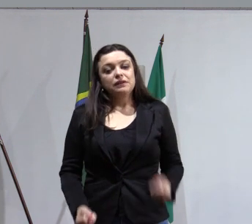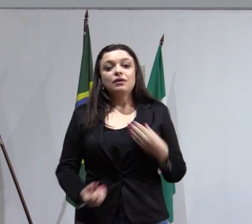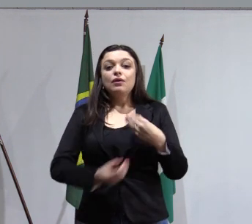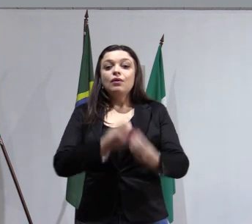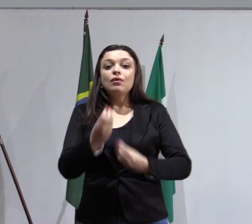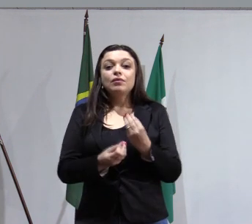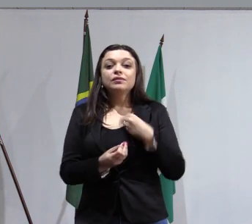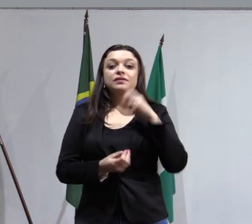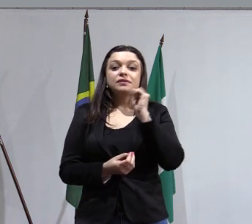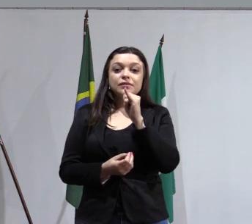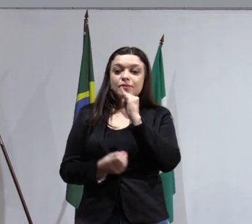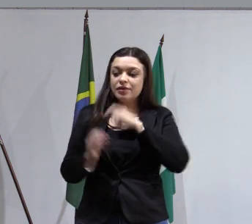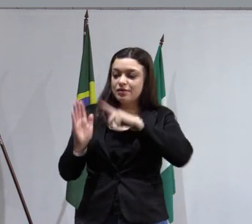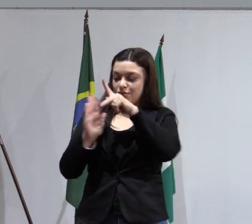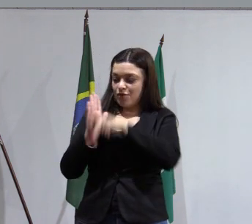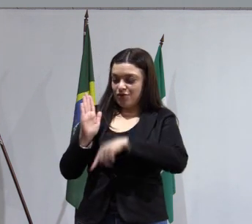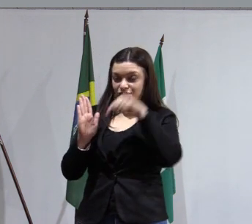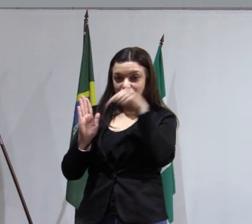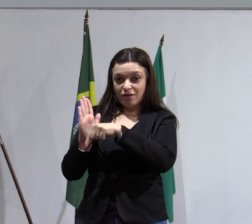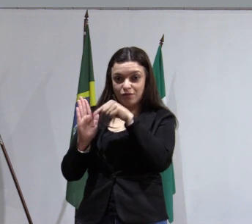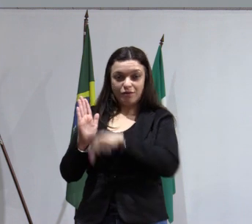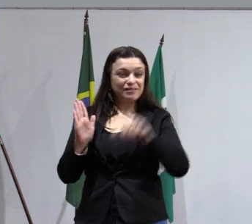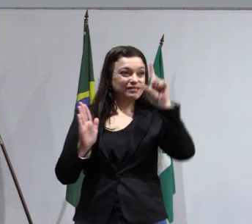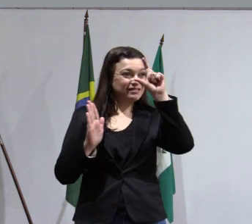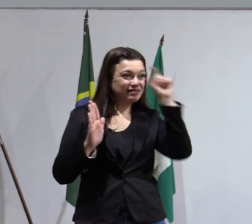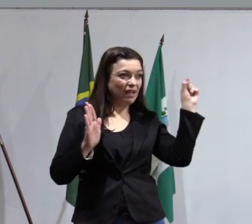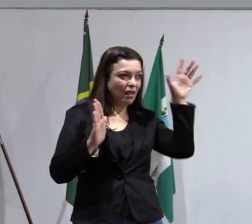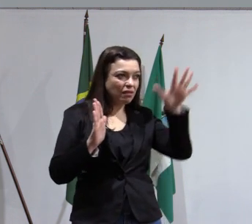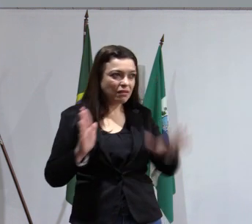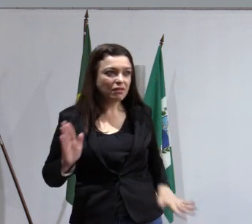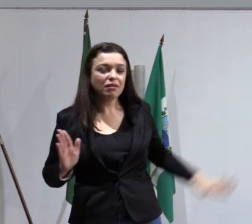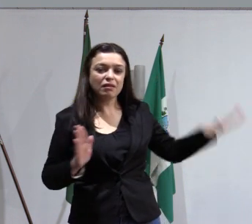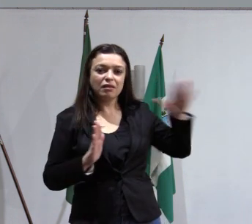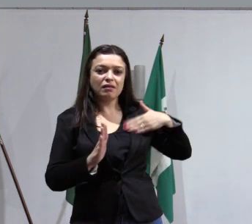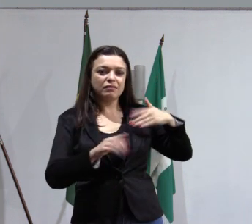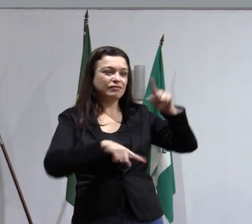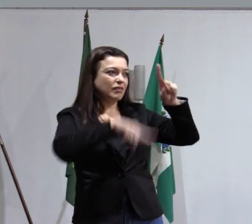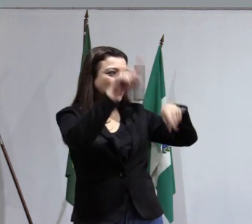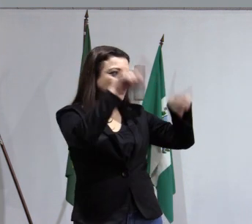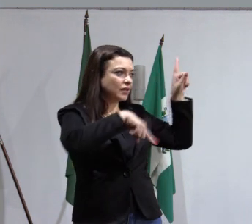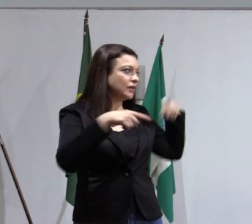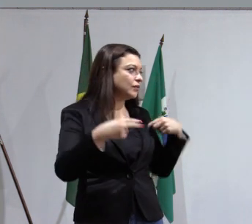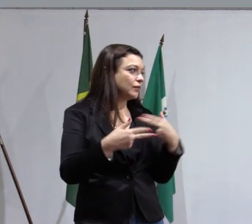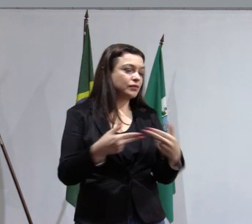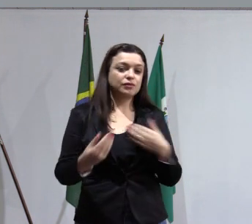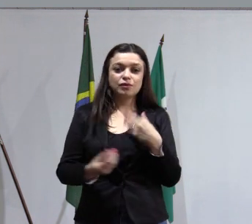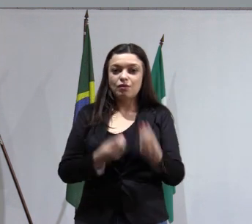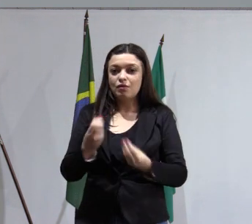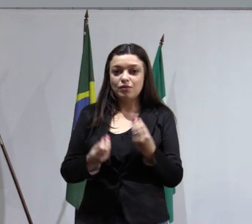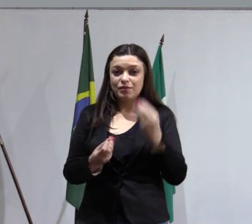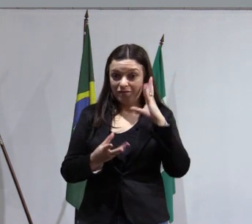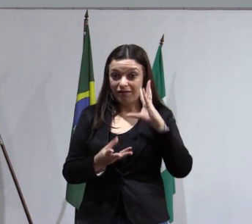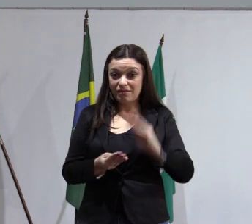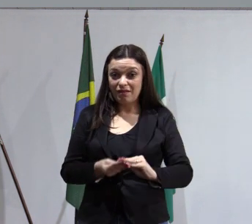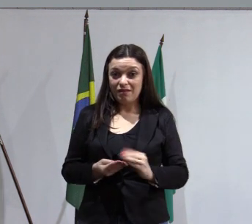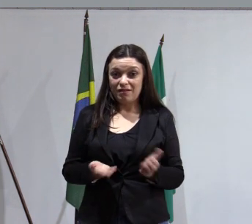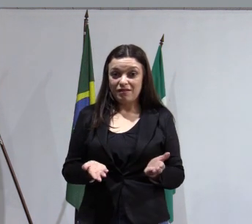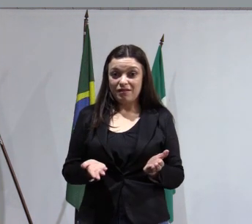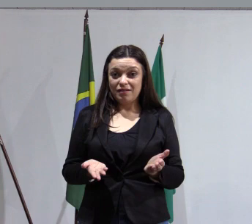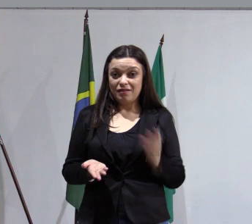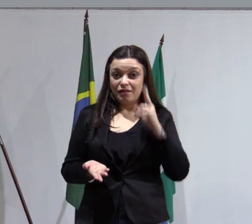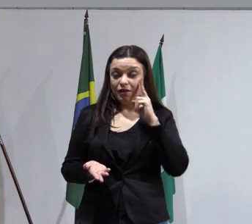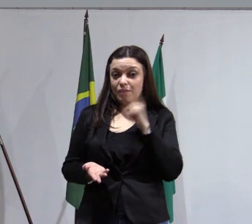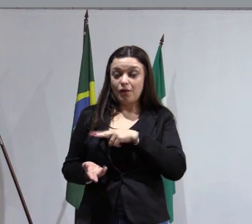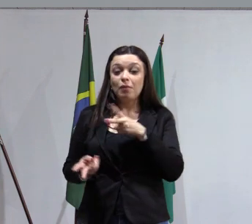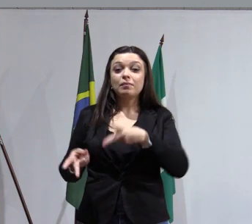Nos cursos de graduação, para avaliar as vantagens e tal, eu tenho que considerar essa diversidade. Então, eu comecei a perceber um